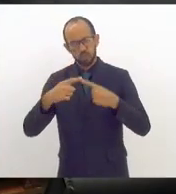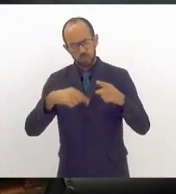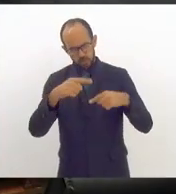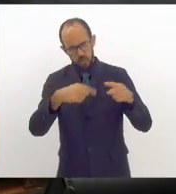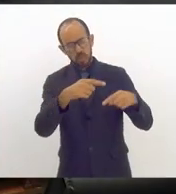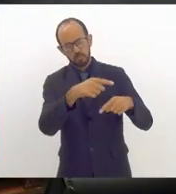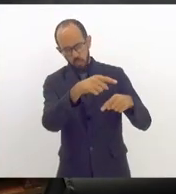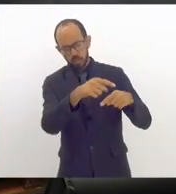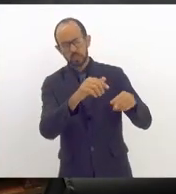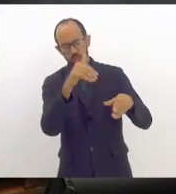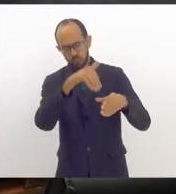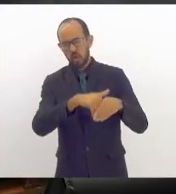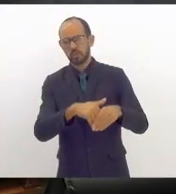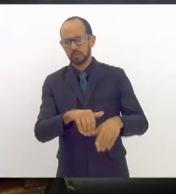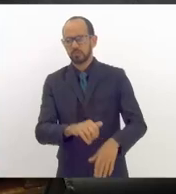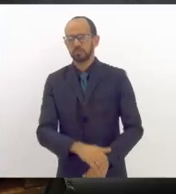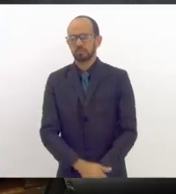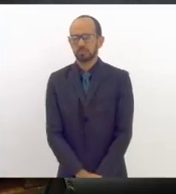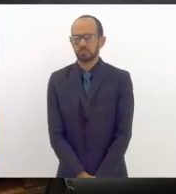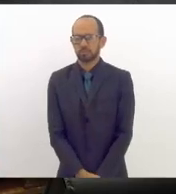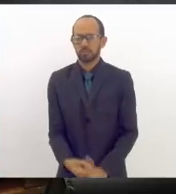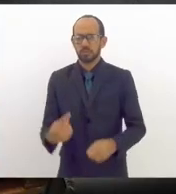a oportunidade